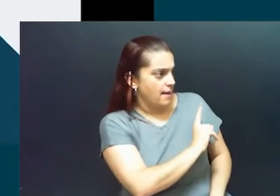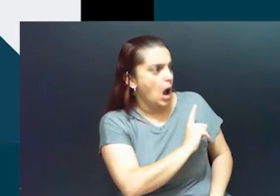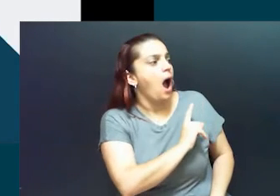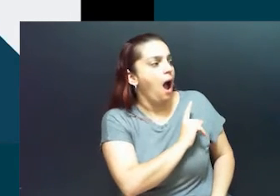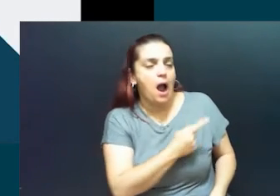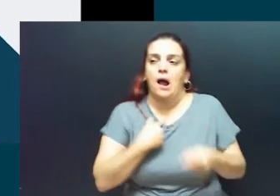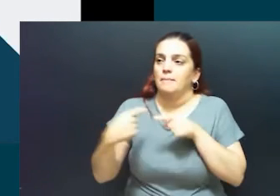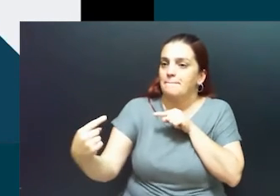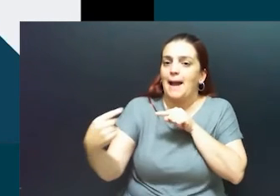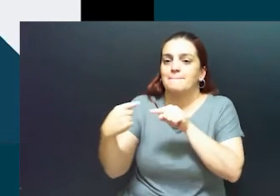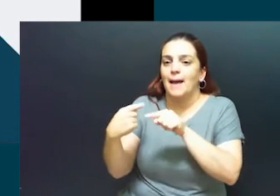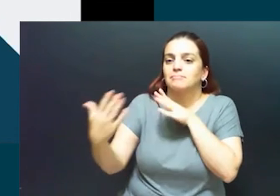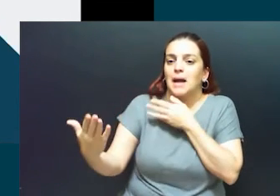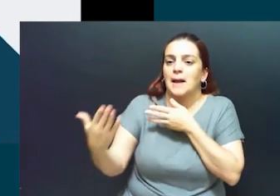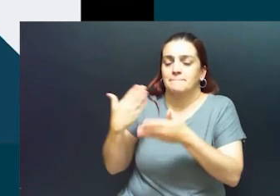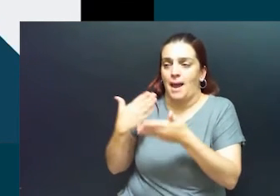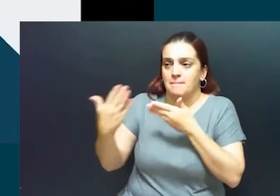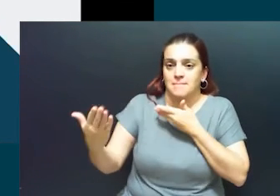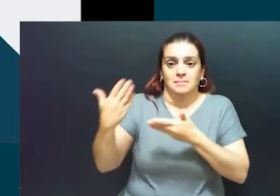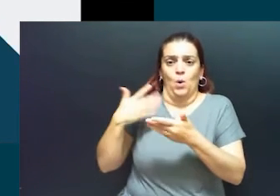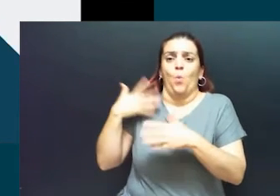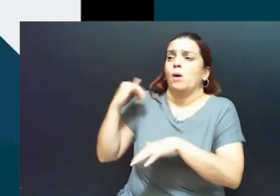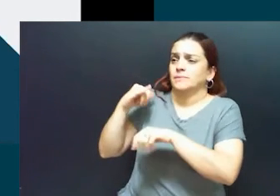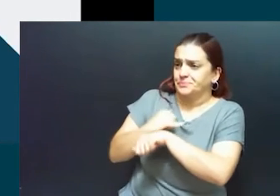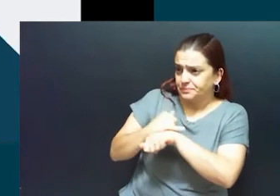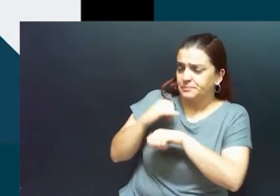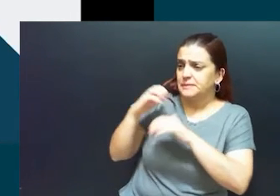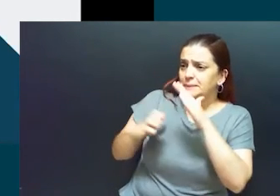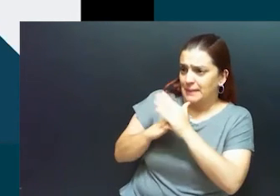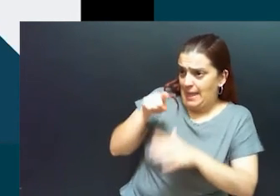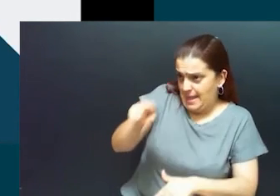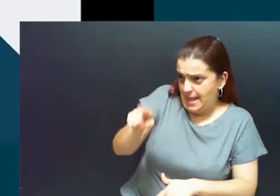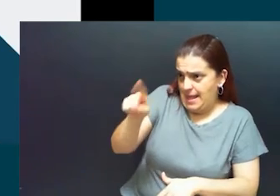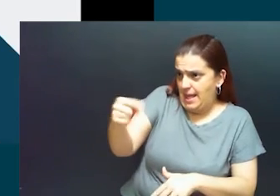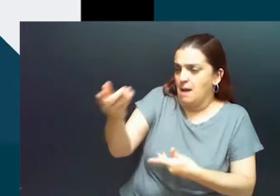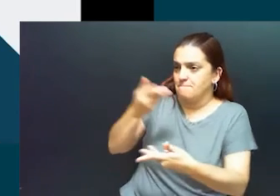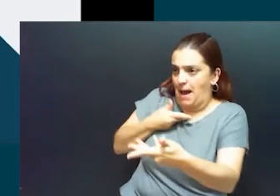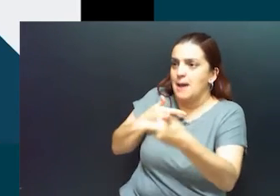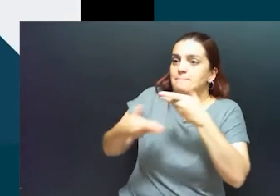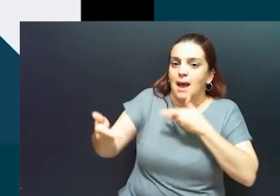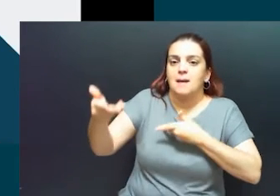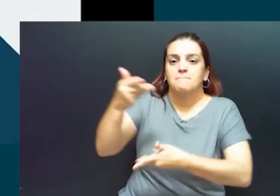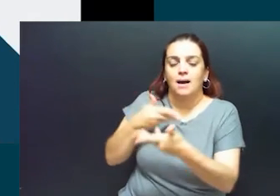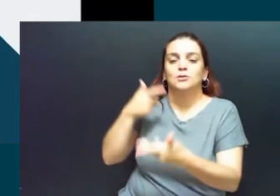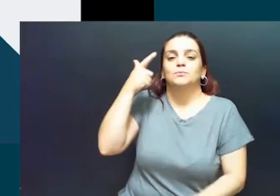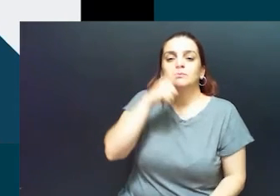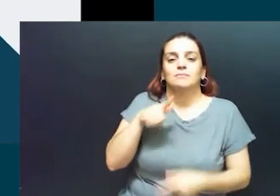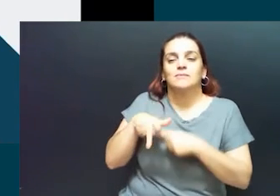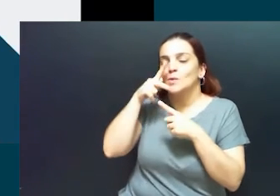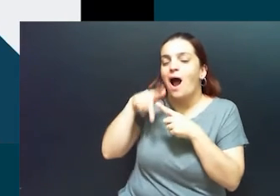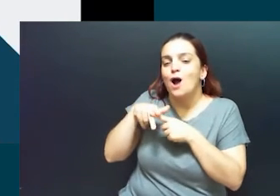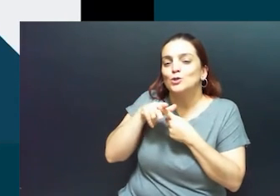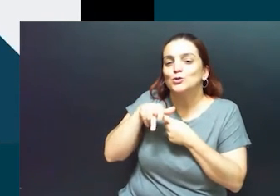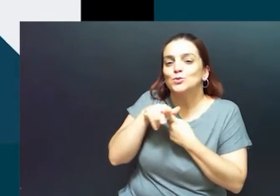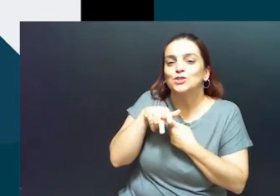estratégia aqui não tem nada a ver com a estratégia da empresa. Mas qual a estratégia da empresa? A estratégia da empresa é essa e essa e essa. Ah, então tá, então eu vou voltar para casa, vou ajustar a estratégia do meu